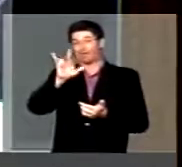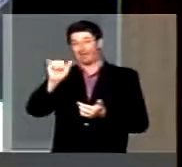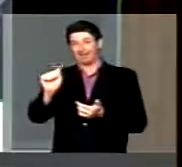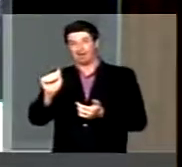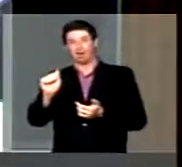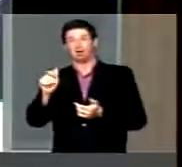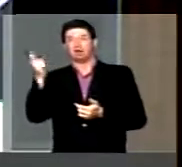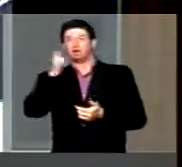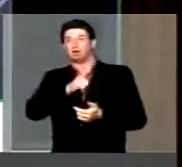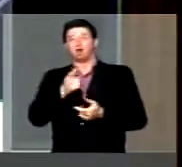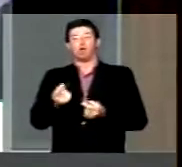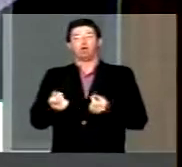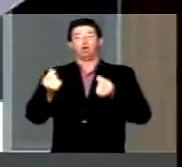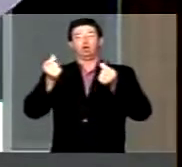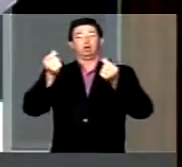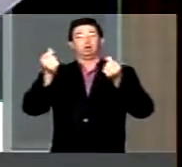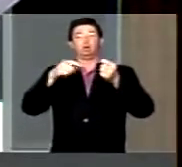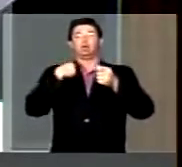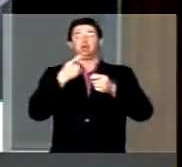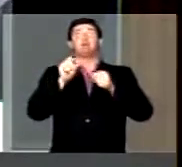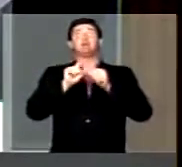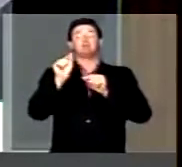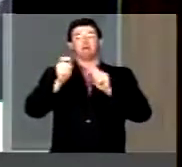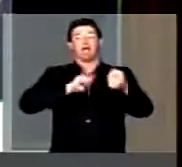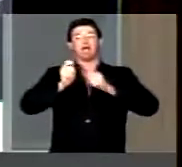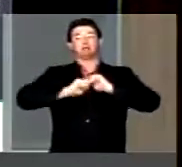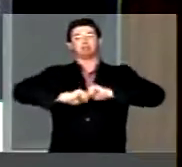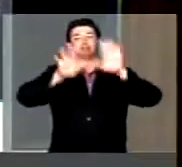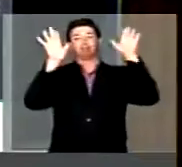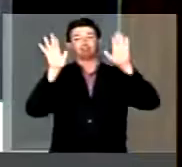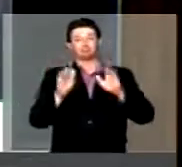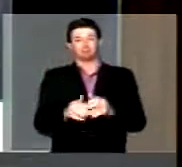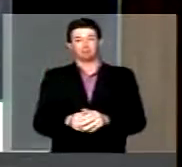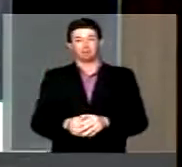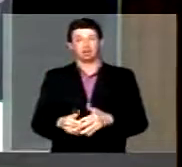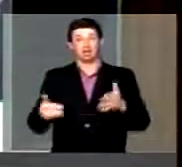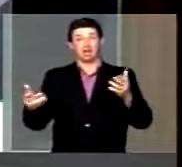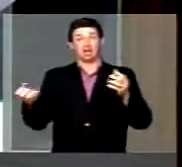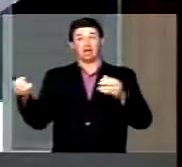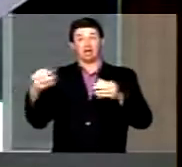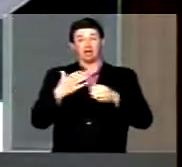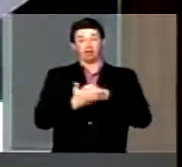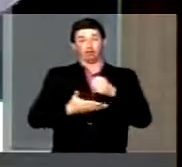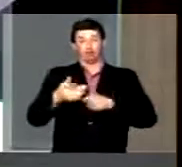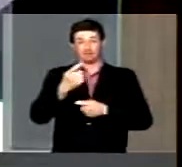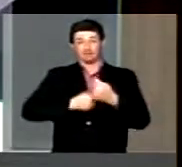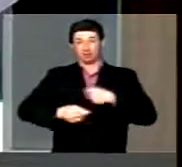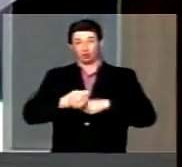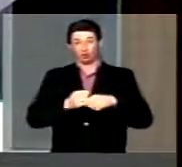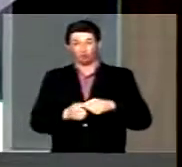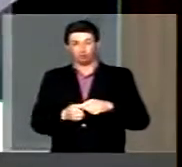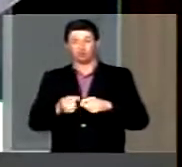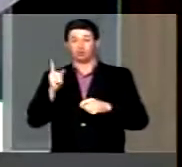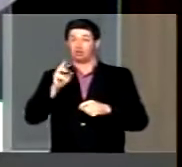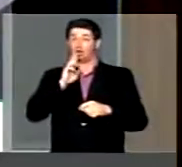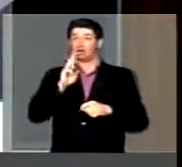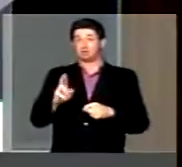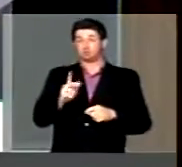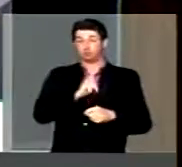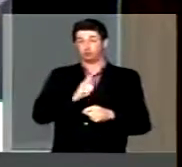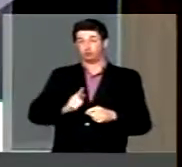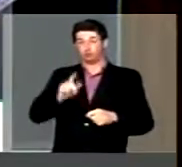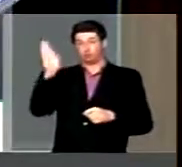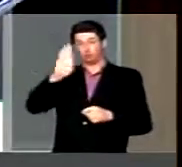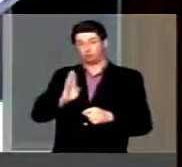premiada e o rasgamos. A adoção da chamada nova matriz econômica, resposta dada pelo